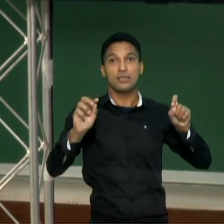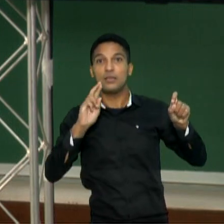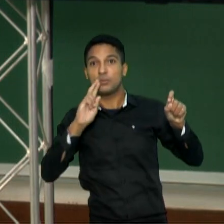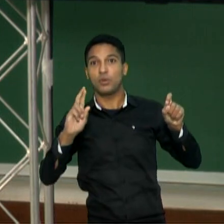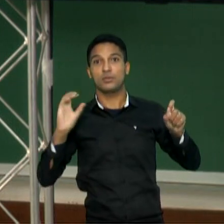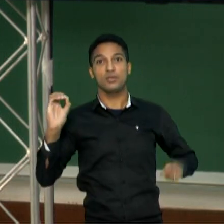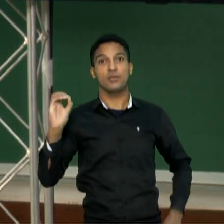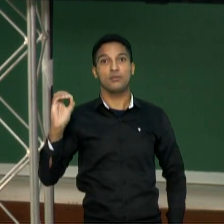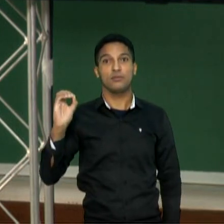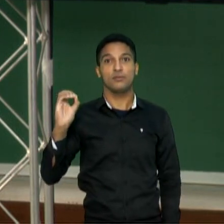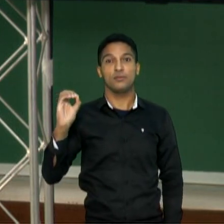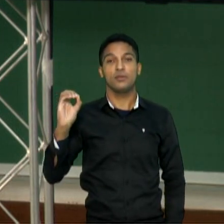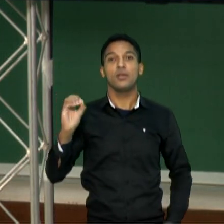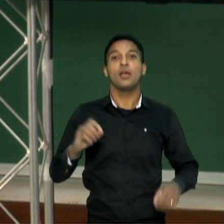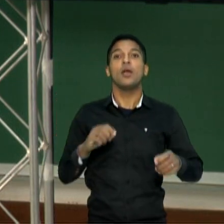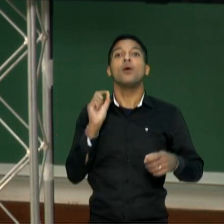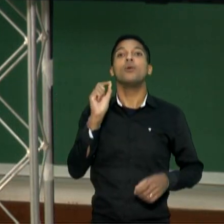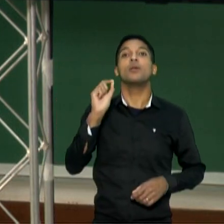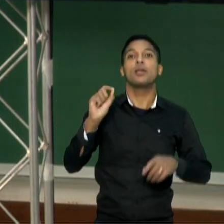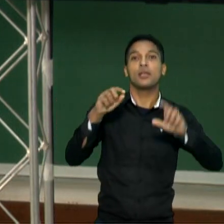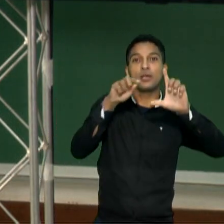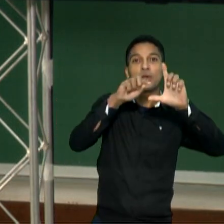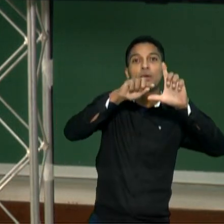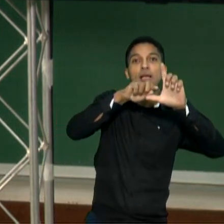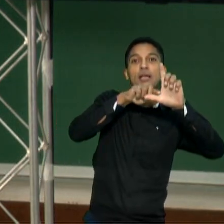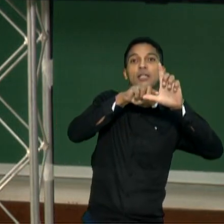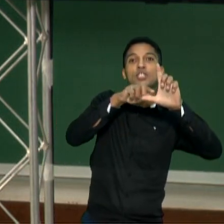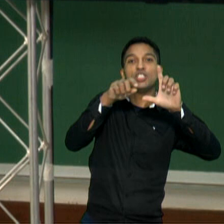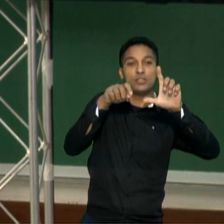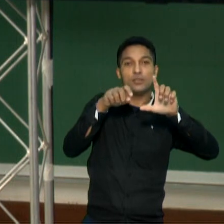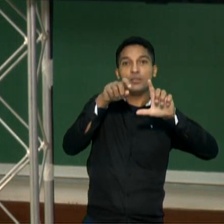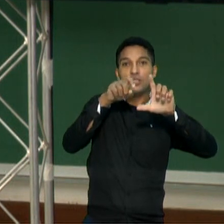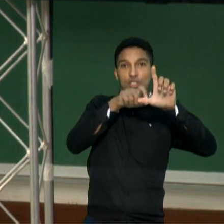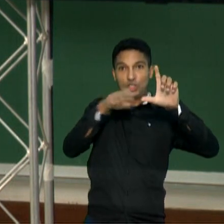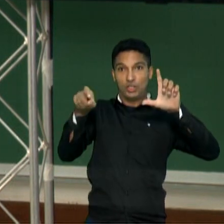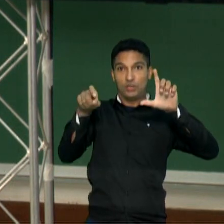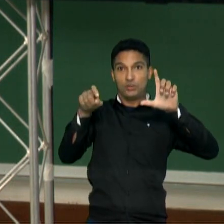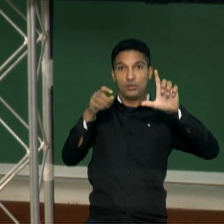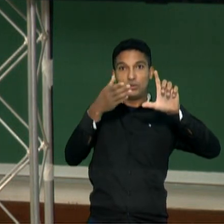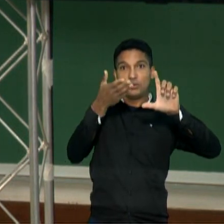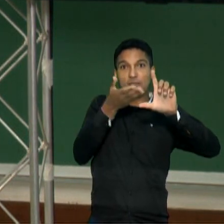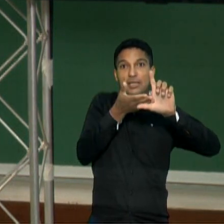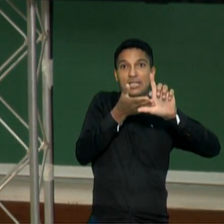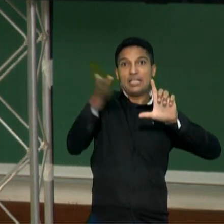gráfico corta o eixo x. Fechou? Beleza? Vamos lá.